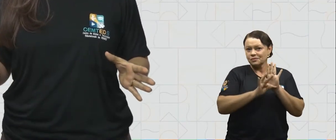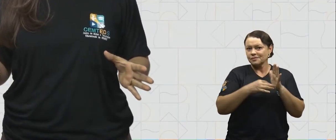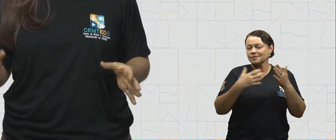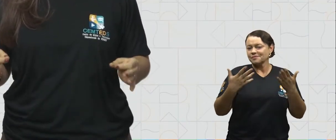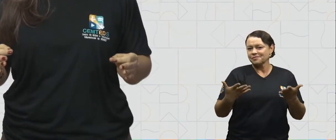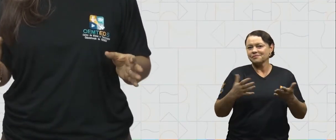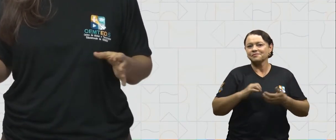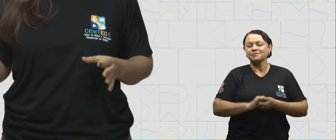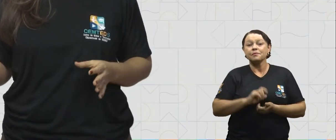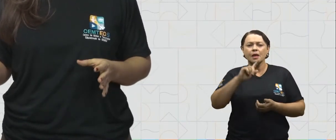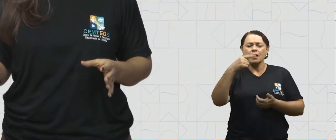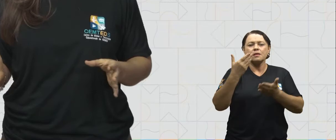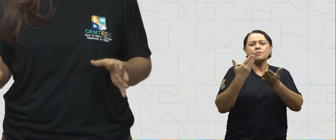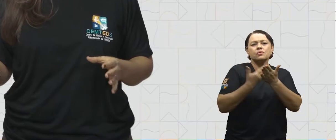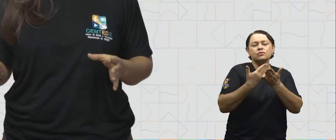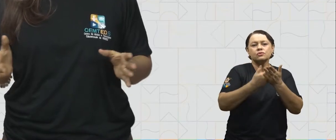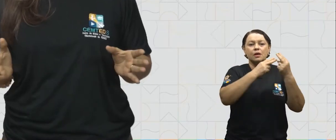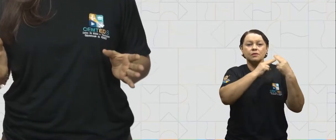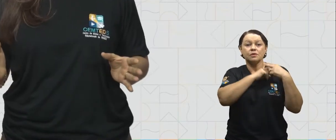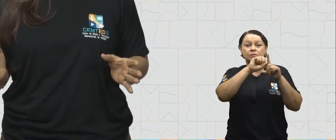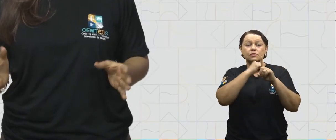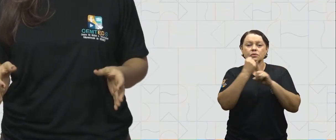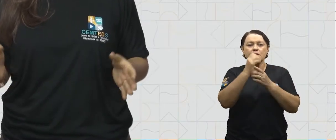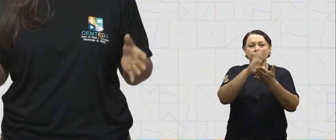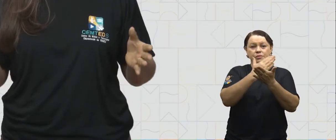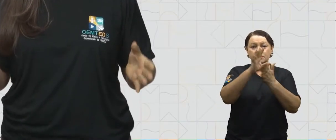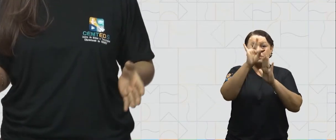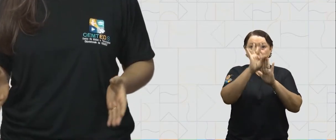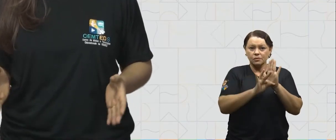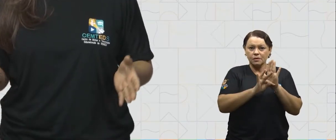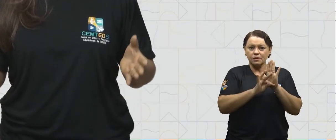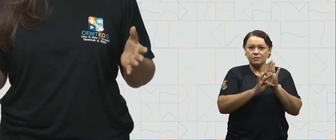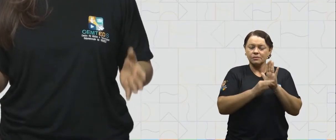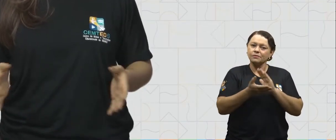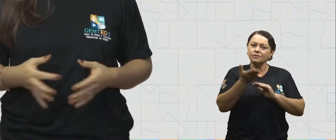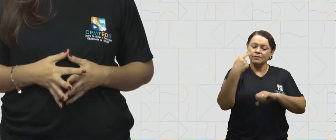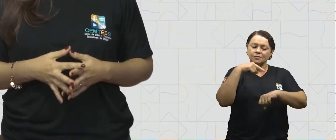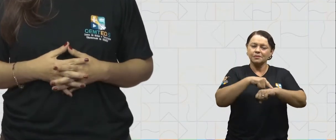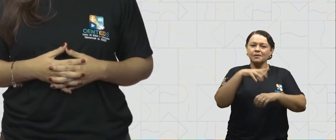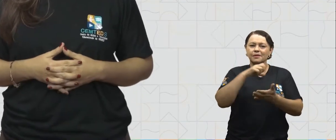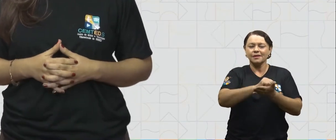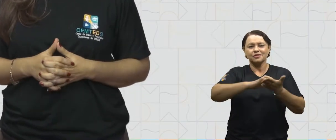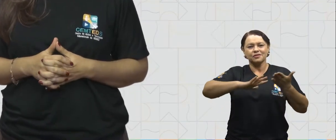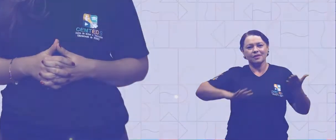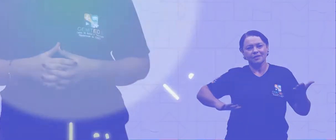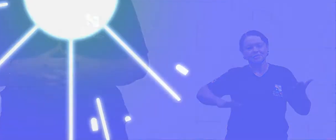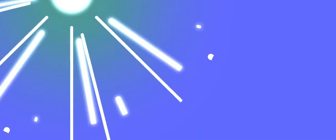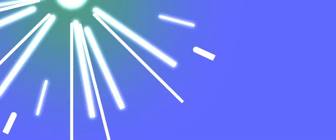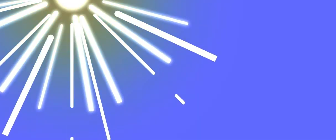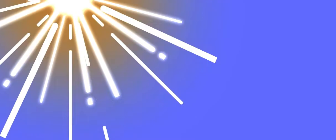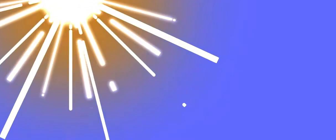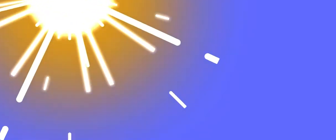Depois de estudarmos sobre a função social de alguns textos, vamos para a hora da atividade.